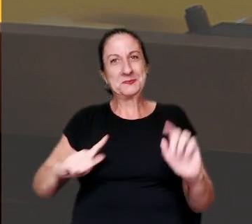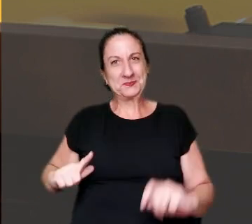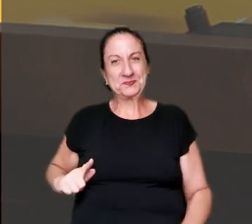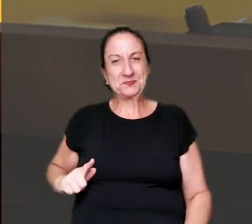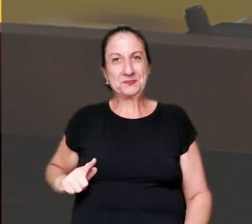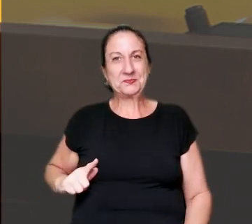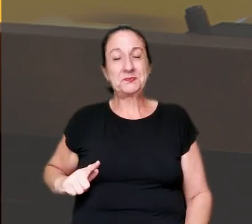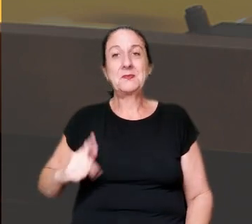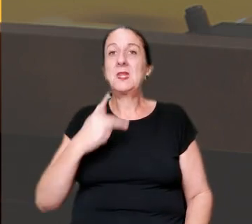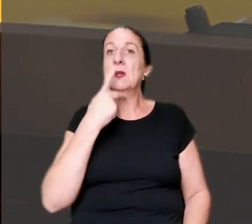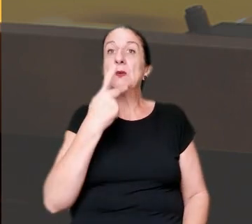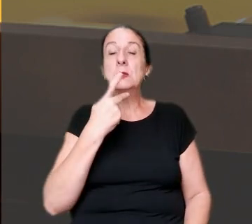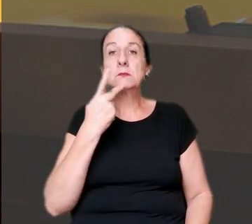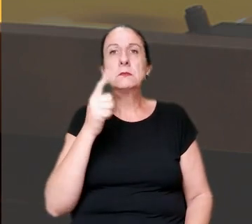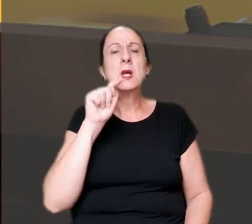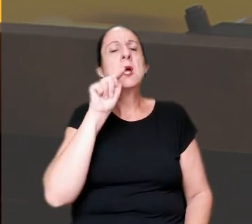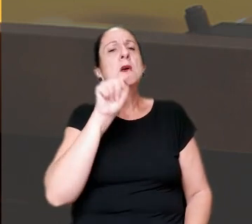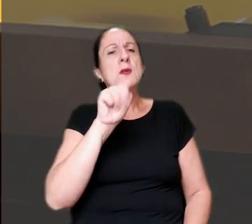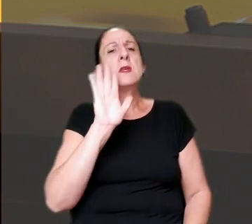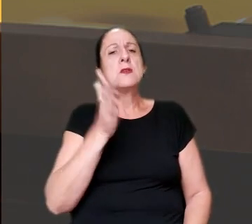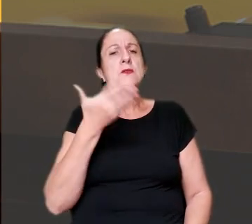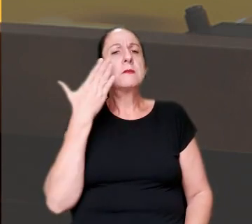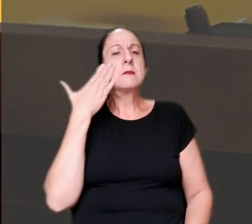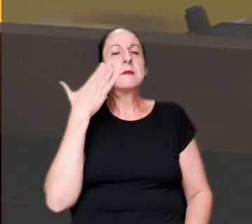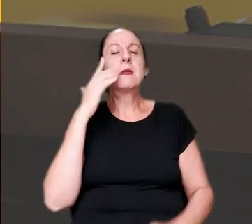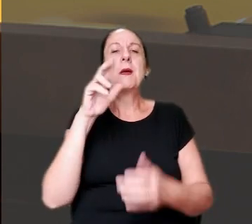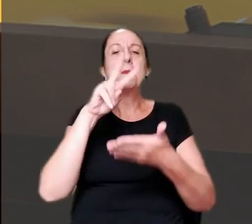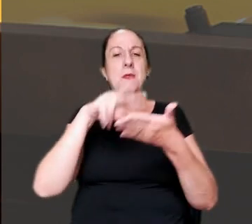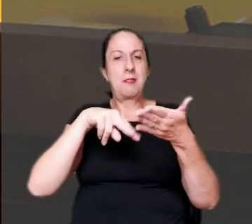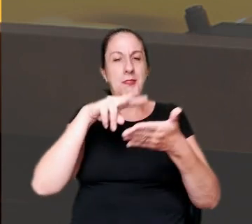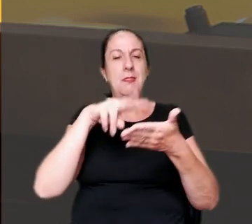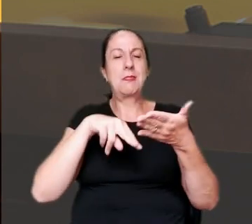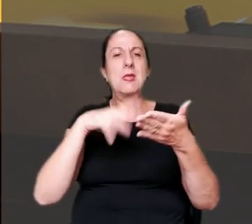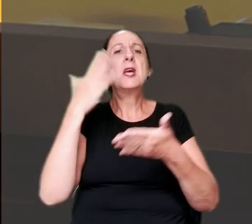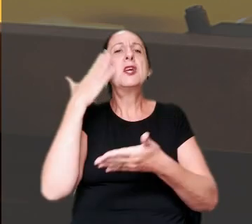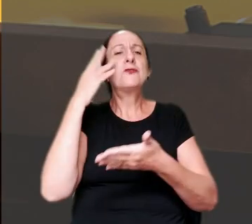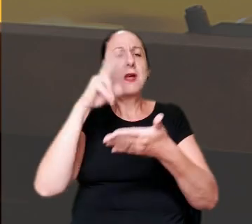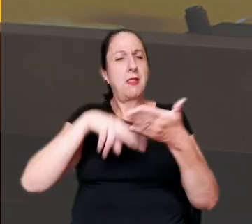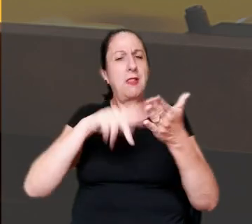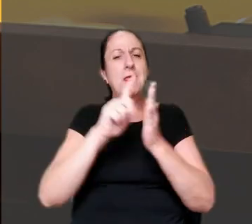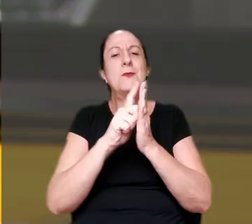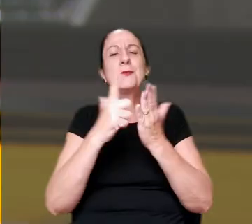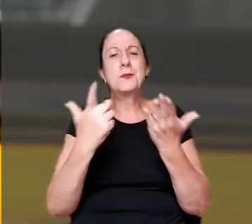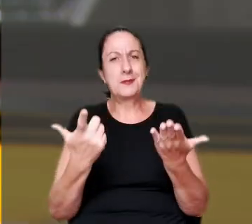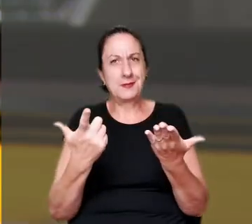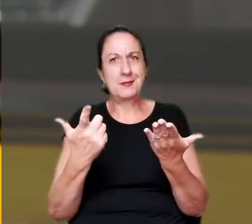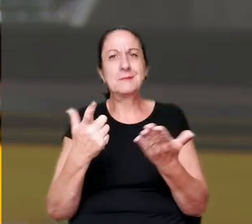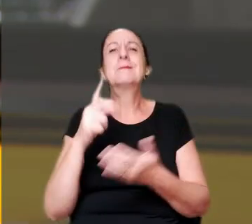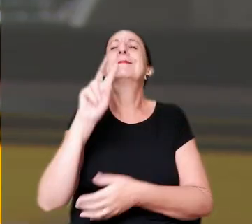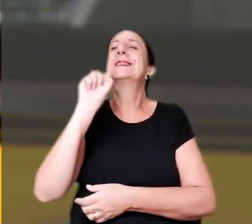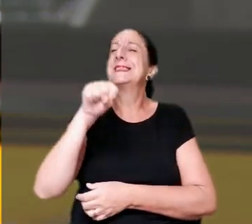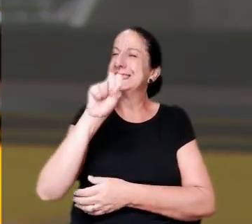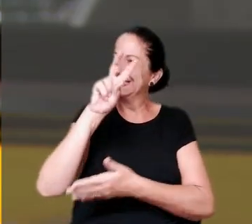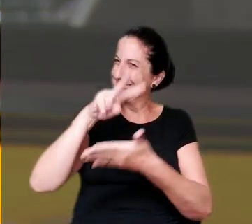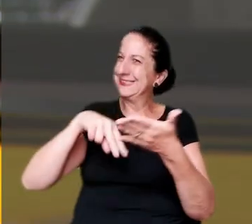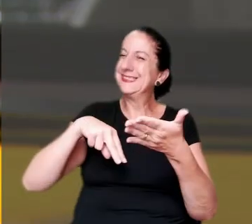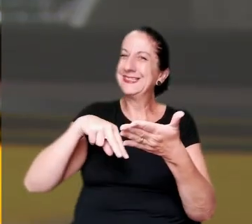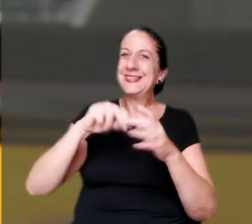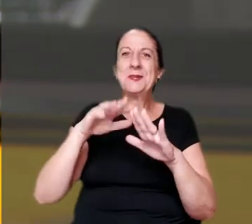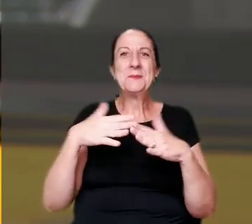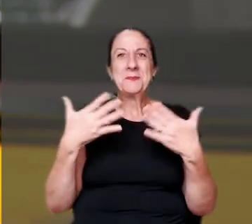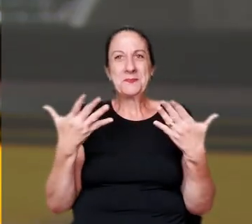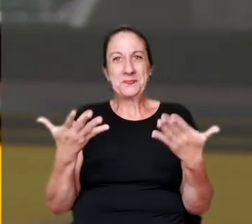ao governador. E ele me disse: "Você já sabe ler?" Eu sei. "Já lê jornal?" Eu digo: